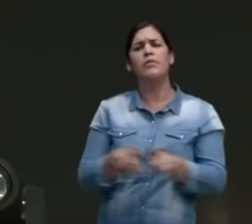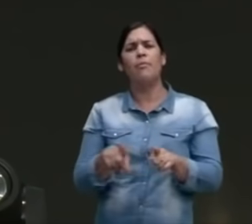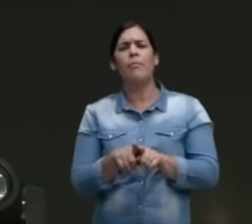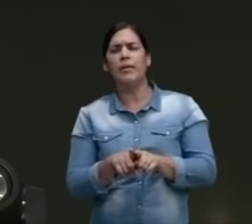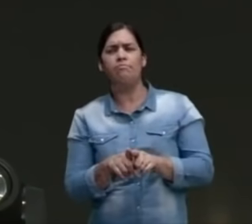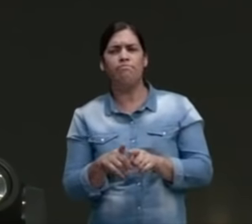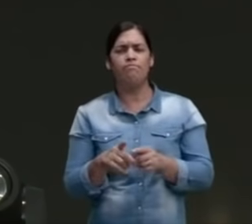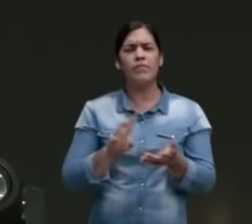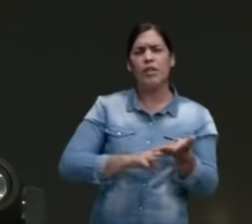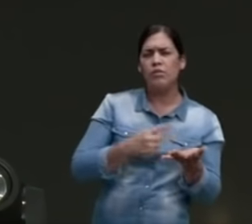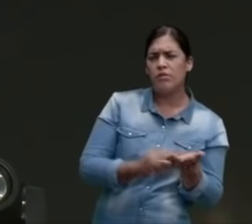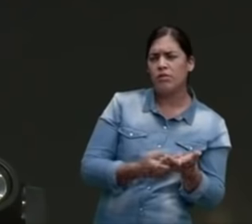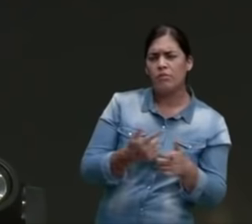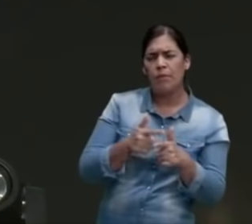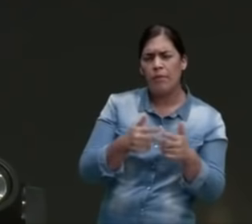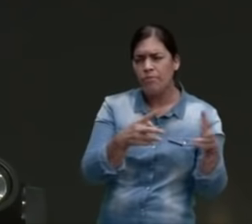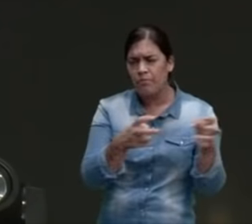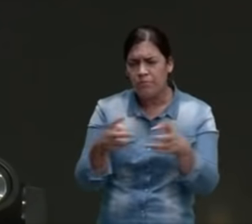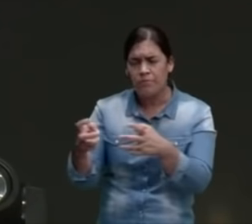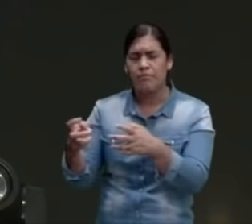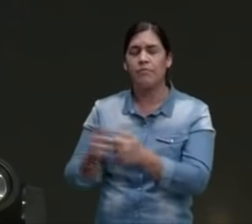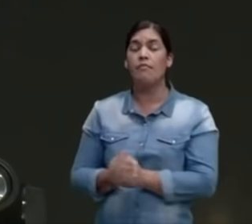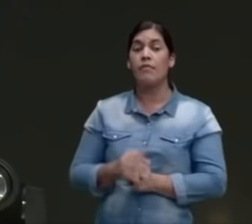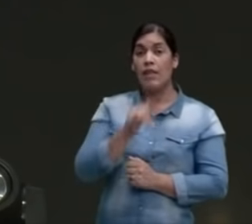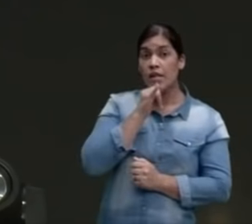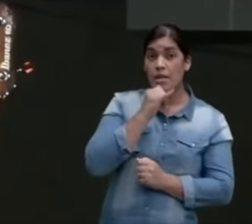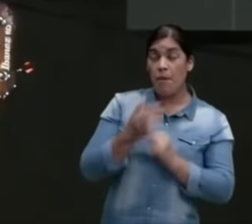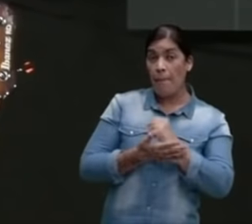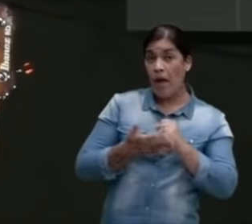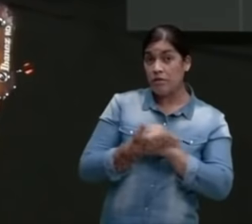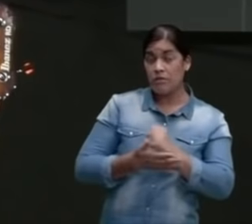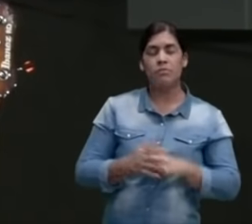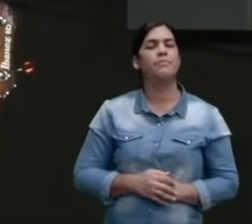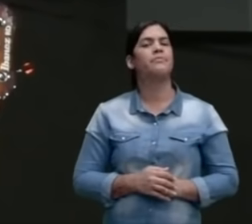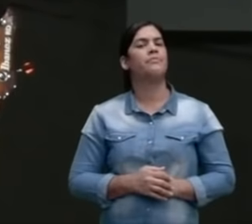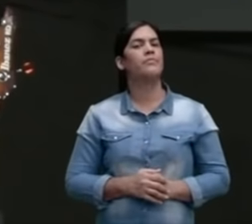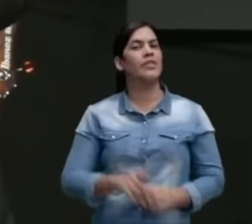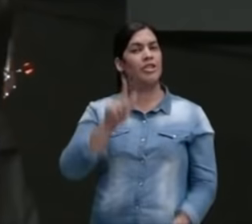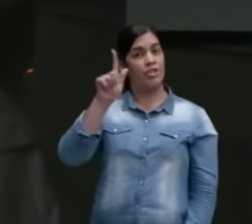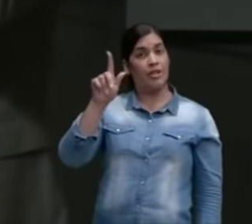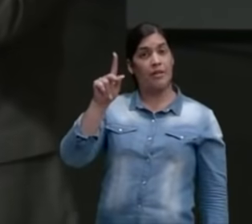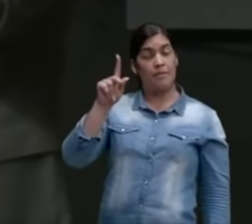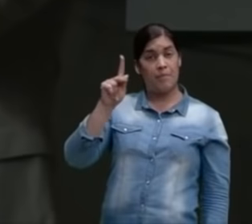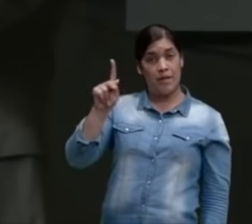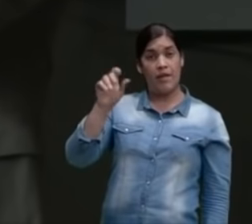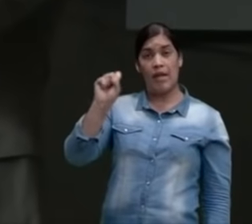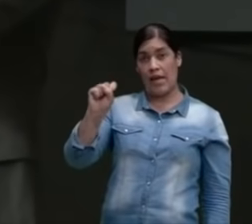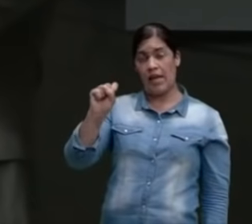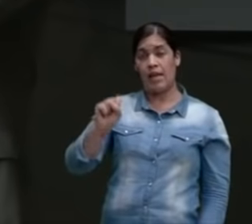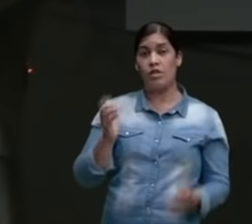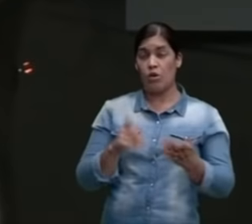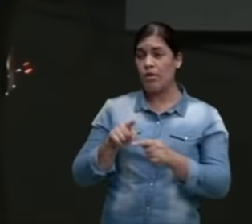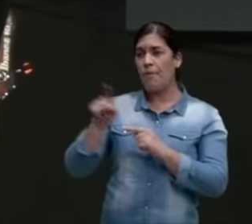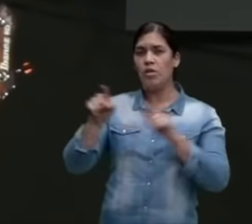aquela situação. E eu vou dar um exemplo básico aqui, o GPS. Né? Quando se criou, ele simplesmente apontava as suas. Hoje